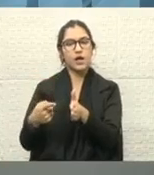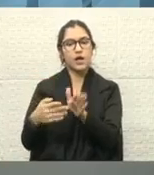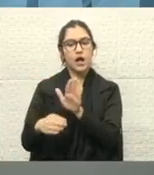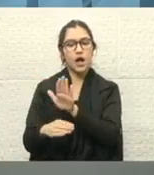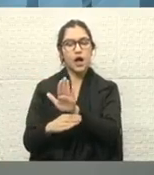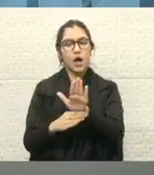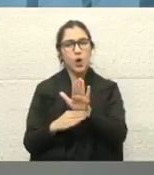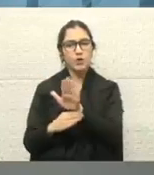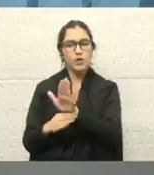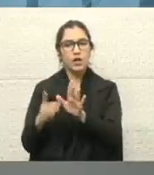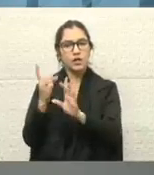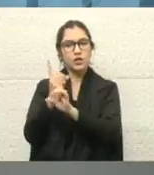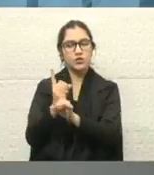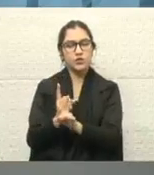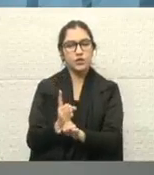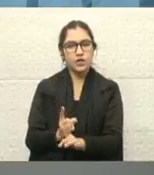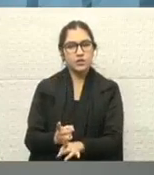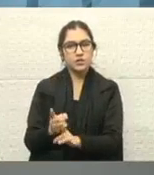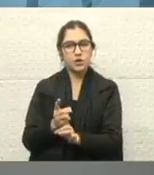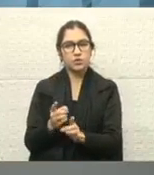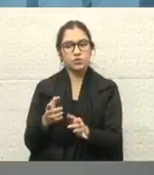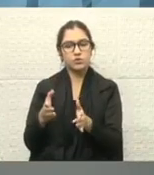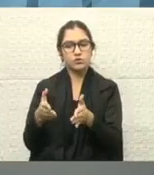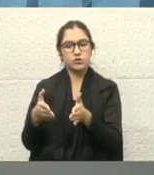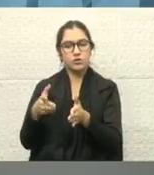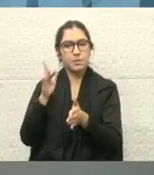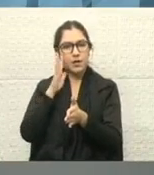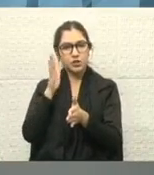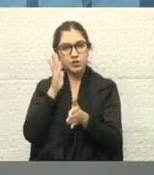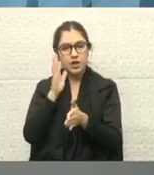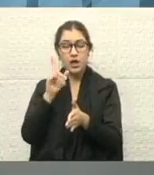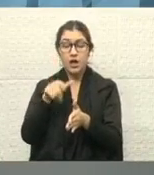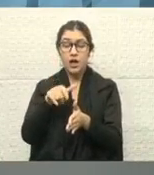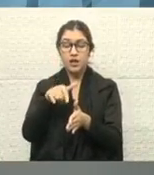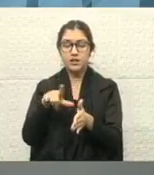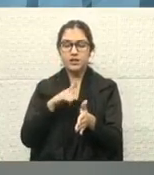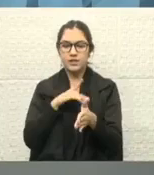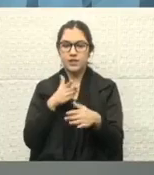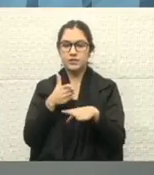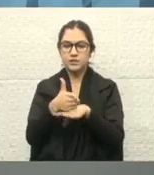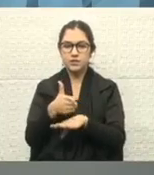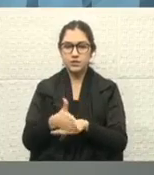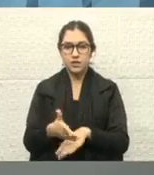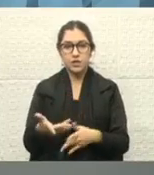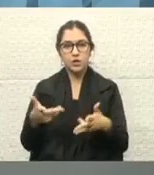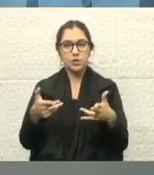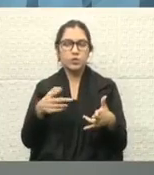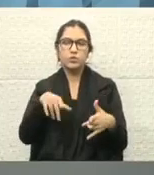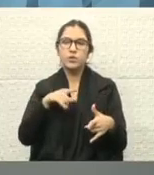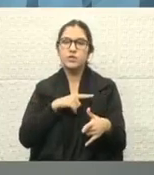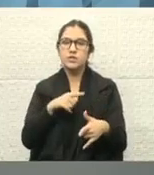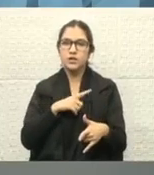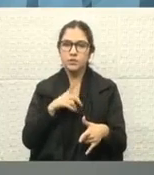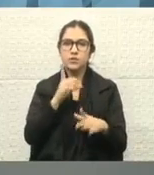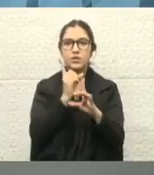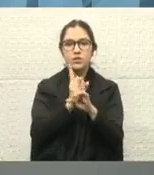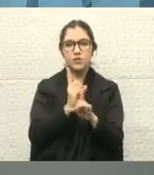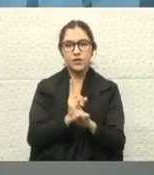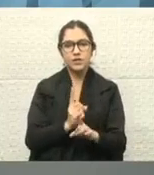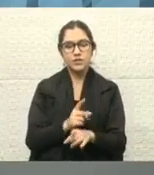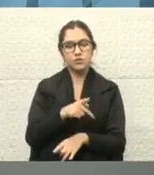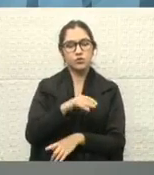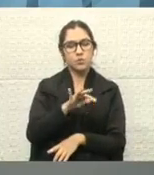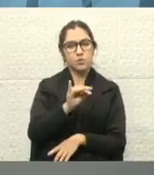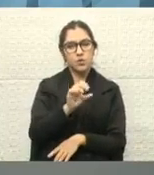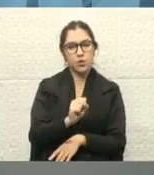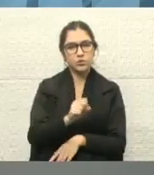auxiliar na identificação das partes imaginárias. E são pelas interseções, assim como nós temos a identificação de